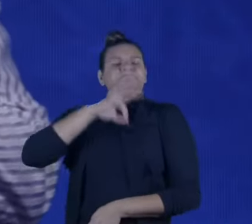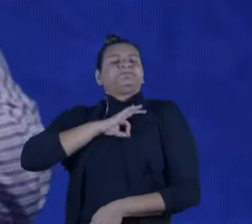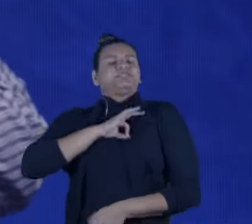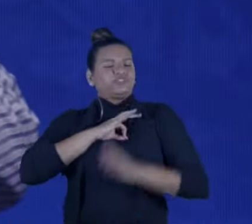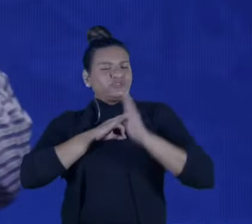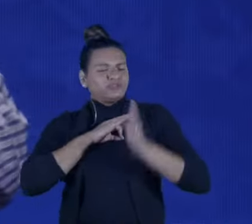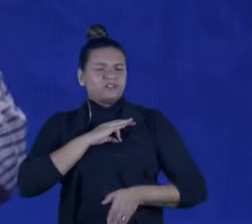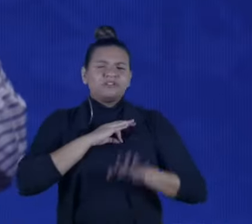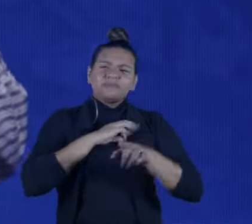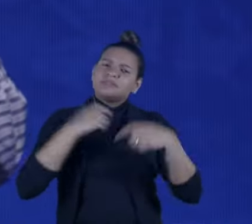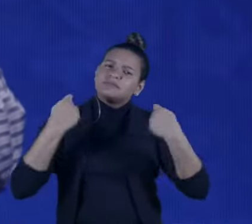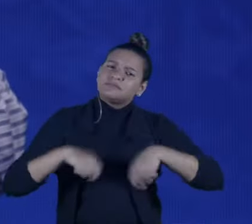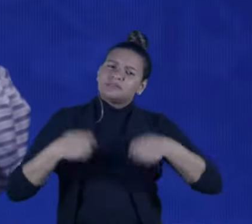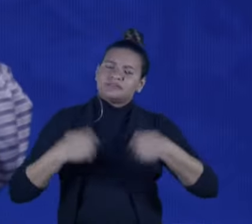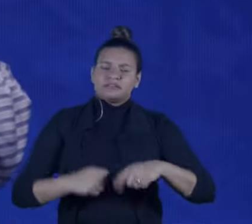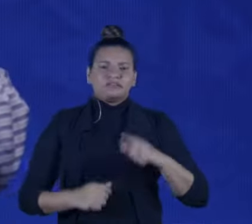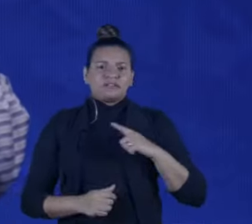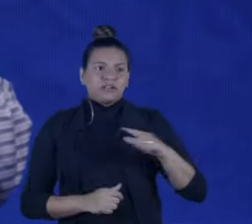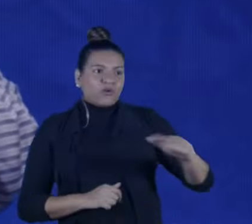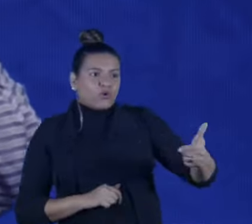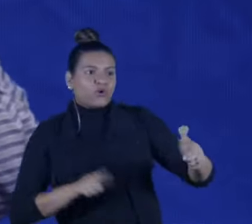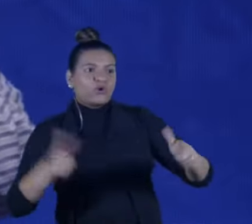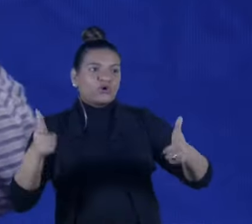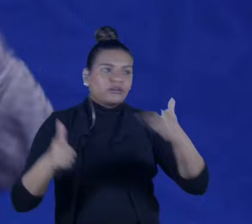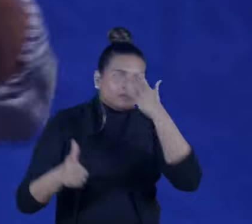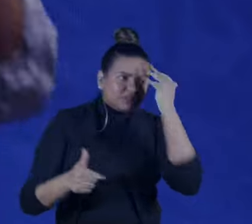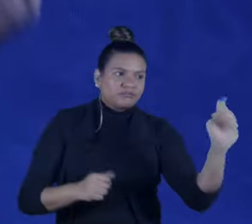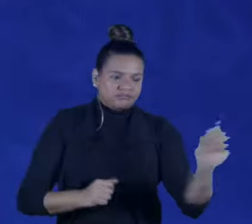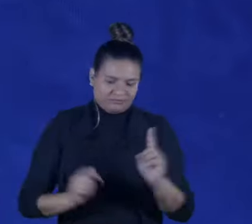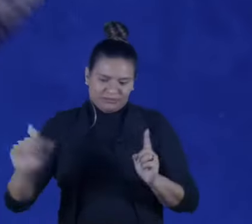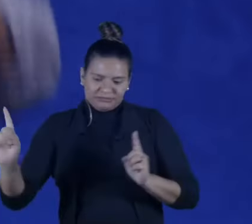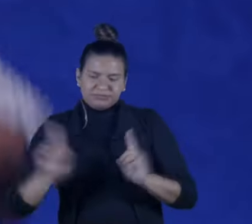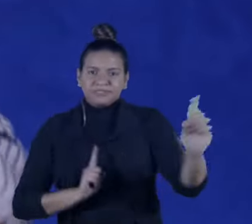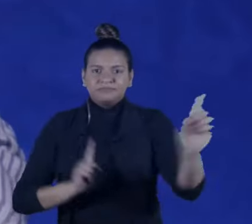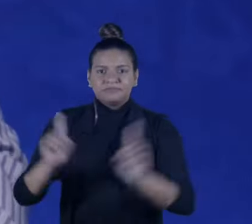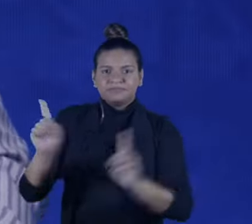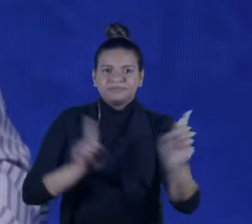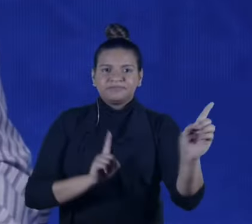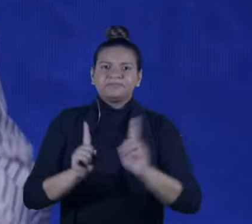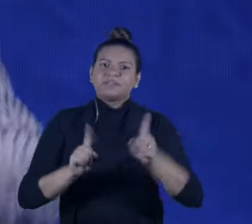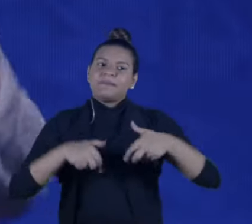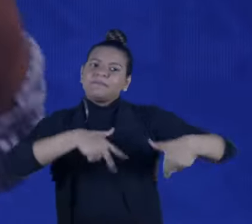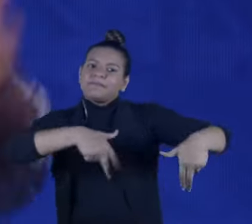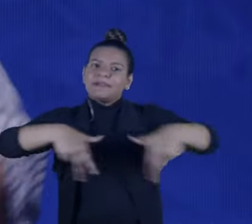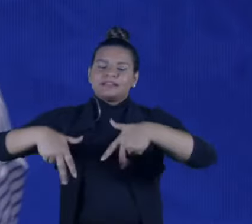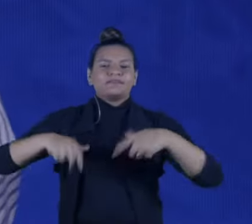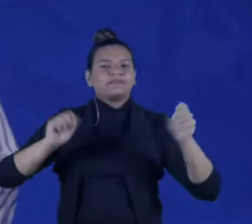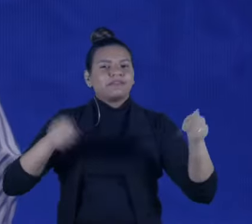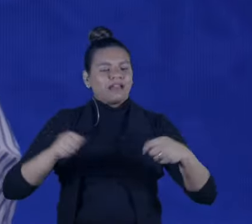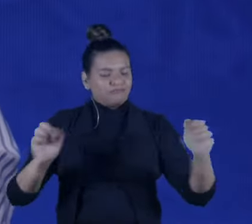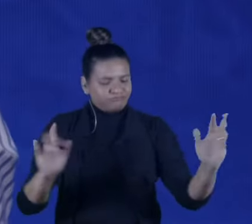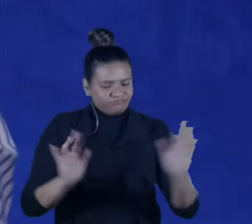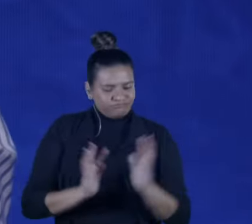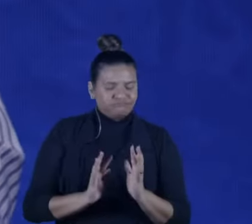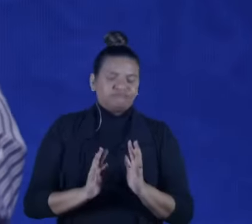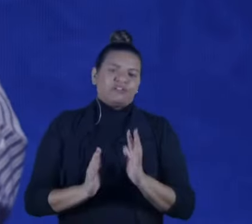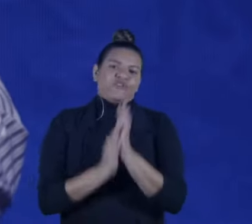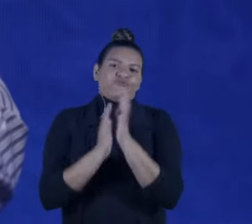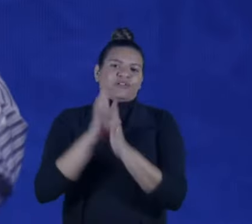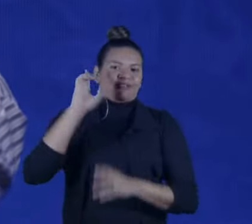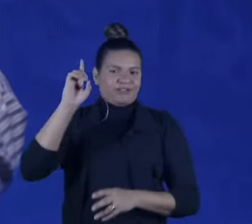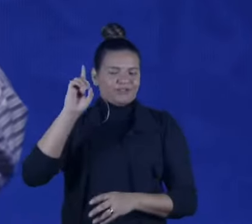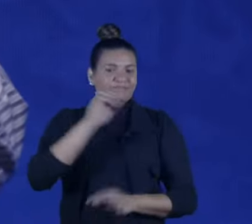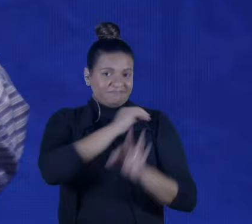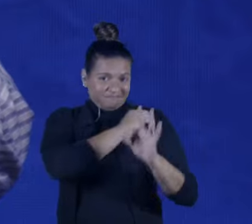outras pedras vivas que vão sendo edificadas para uma casa espiritual para louvor de Deus. E o